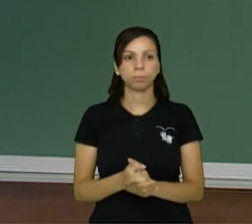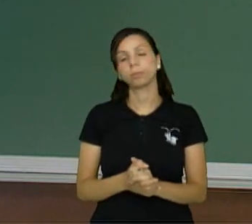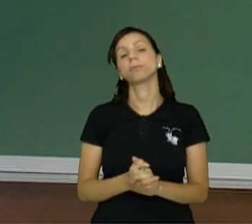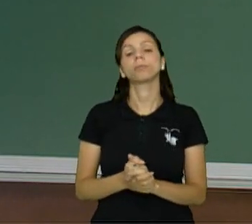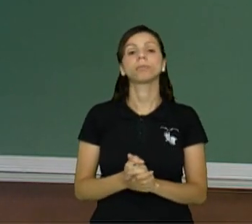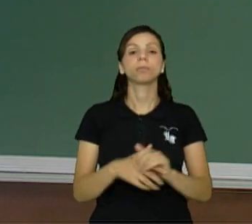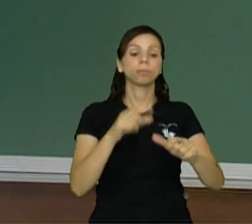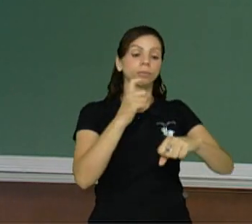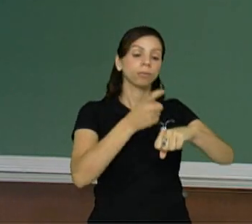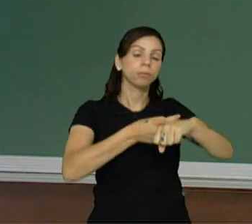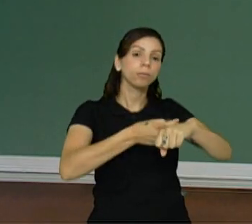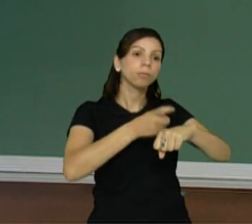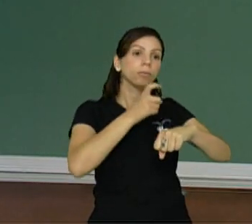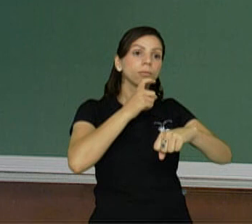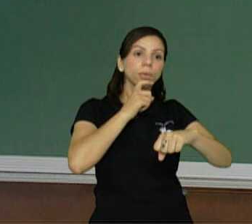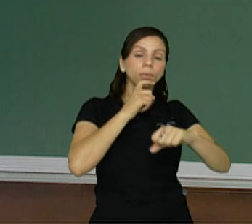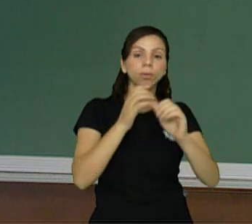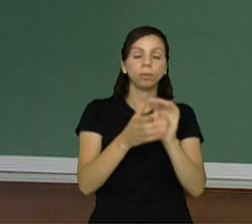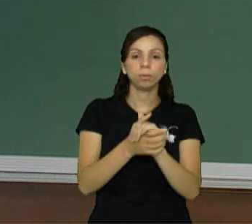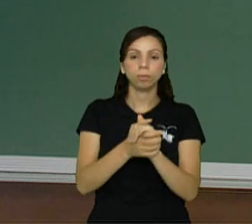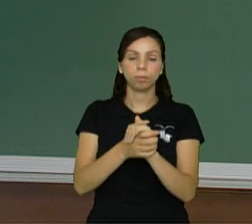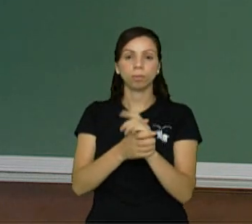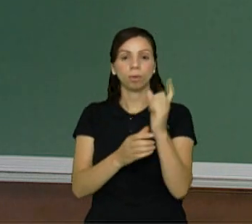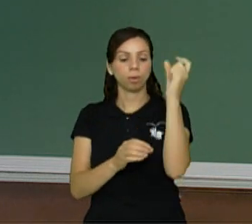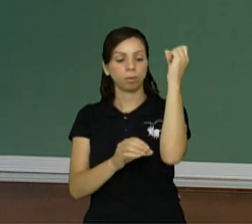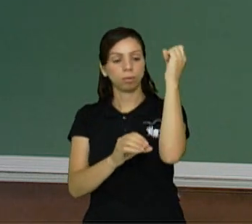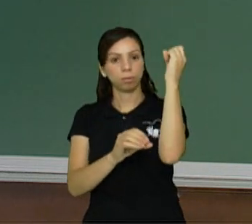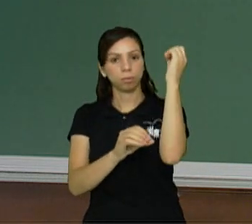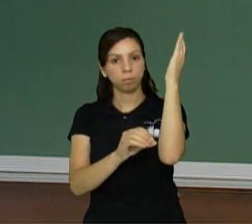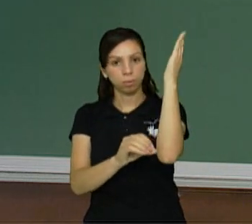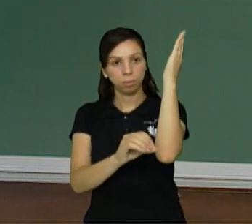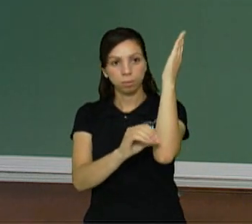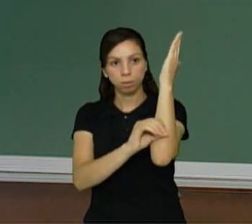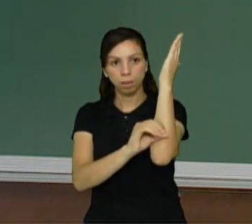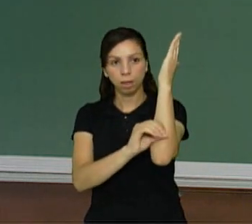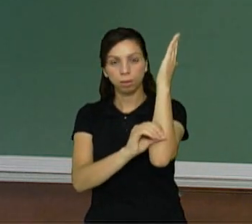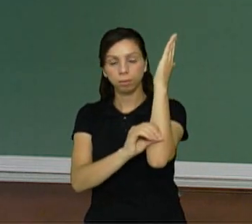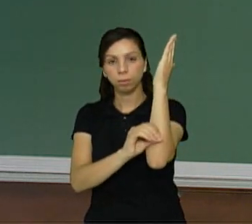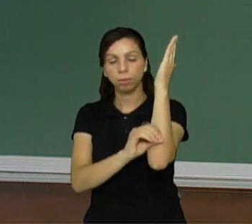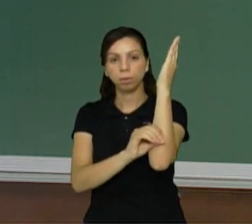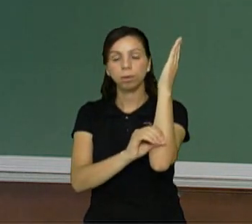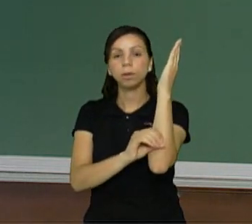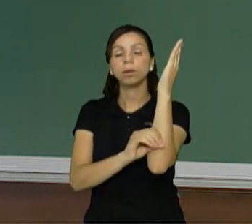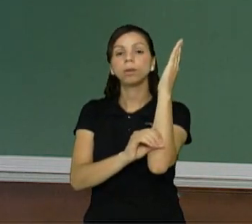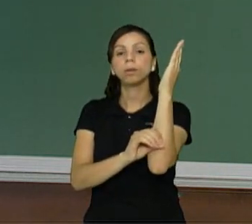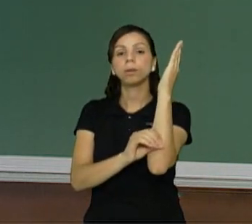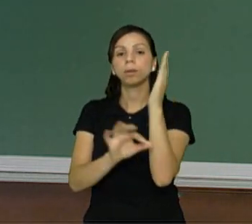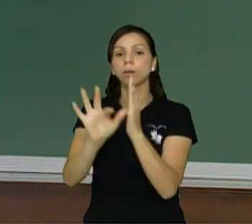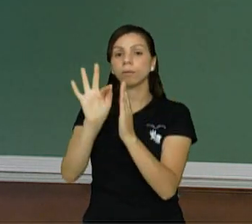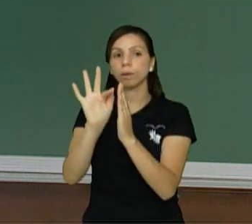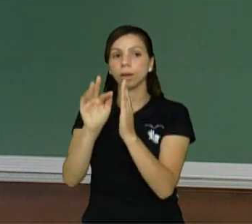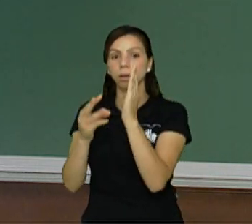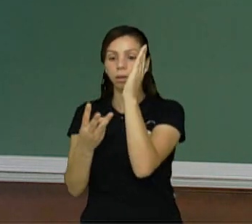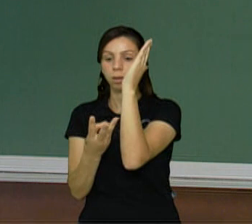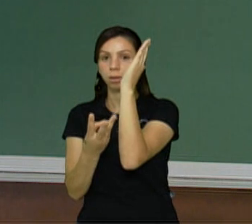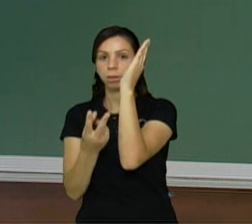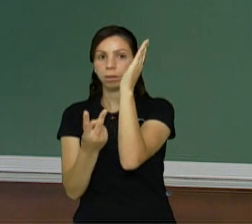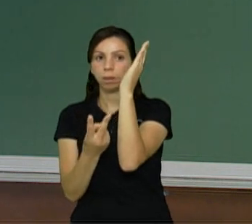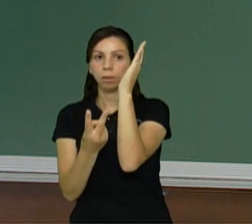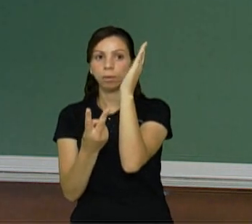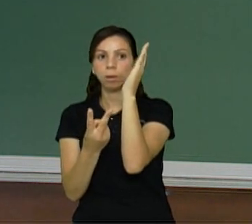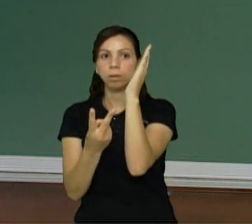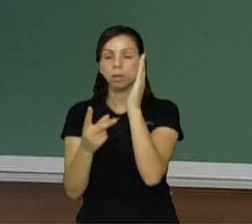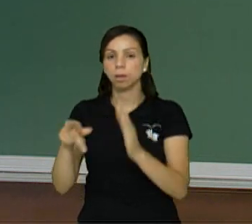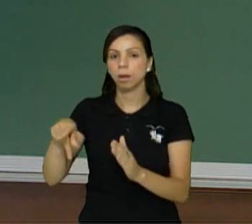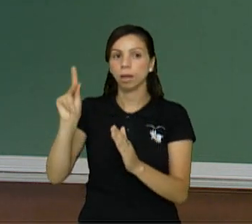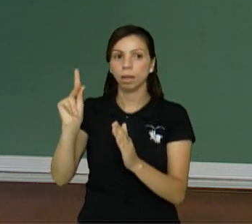do gelo na escala Celsius ocorre a 0, na Fahrenheit a 32 e na Kelvin 273. A